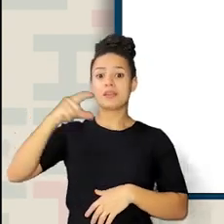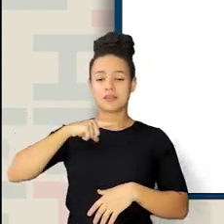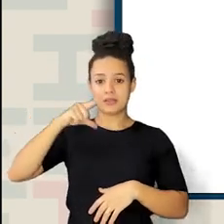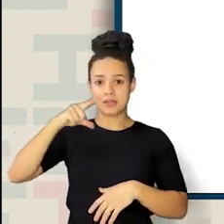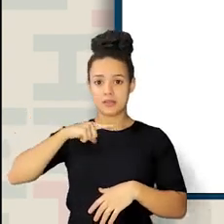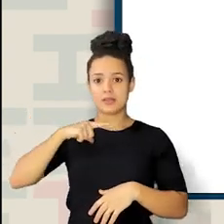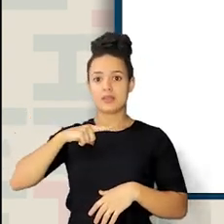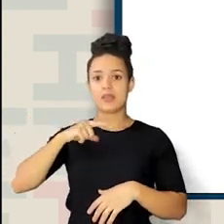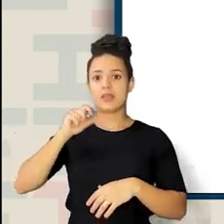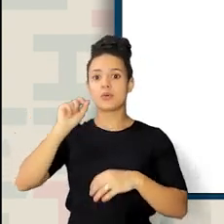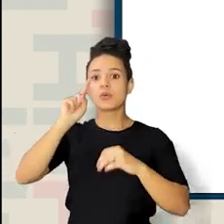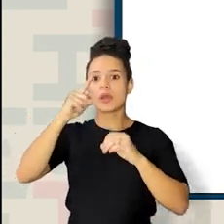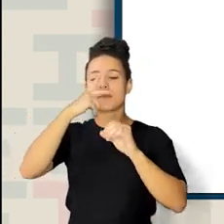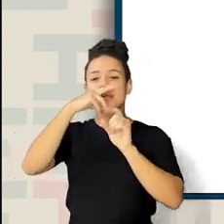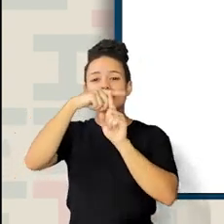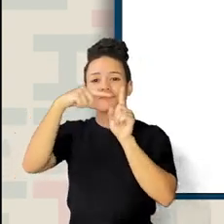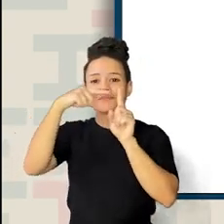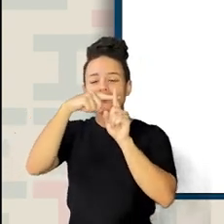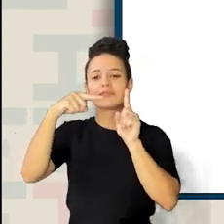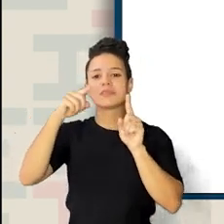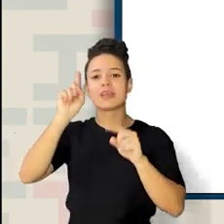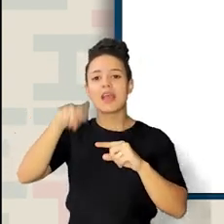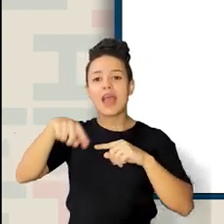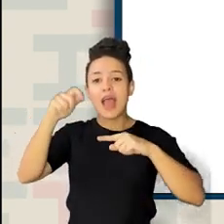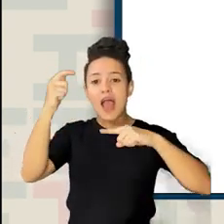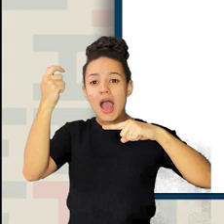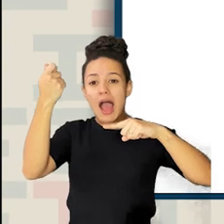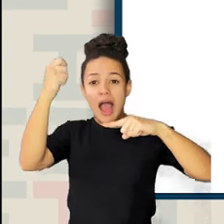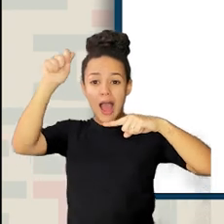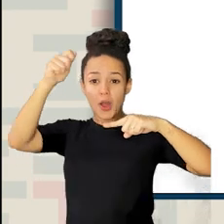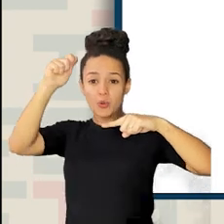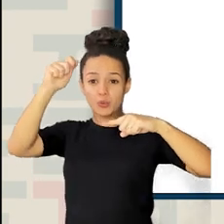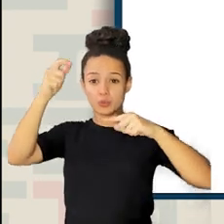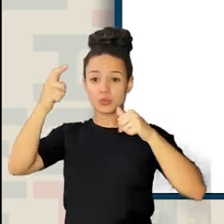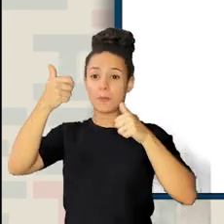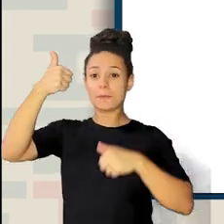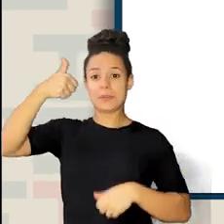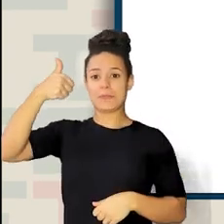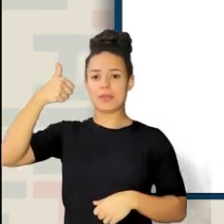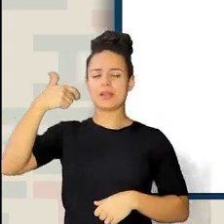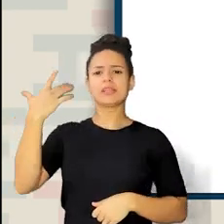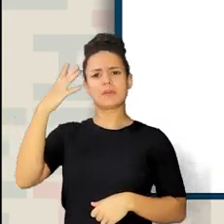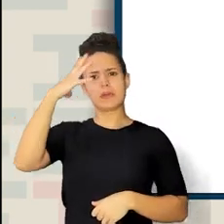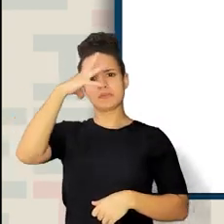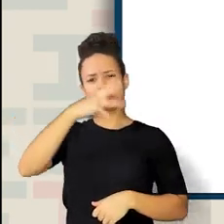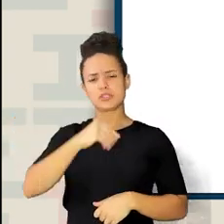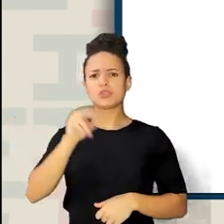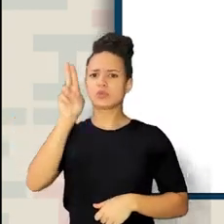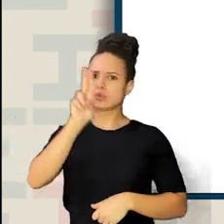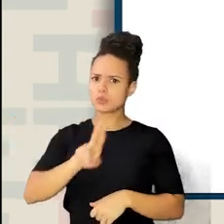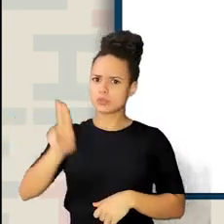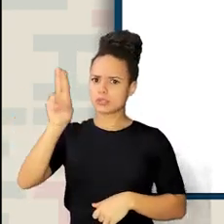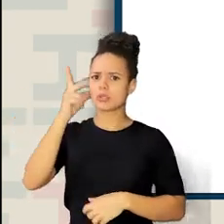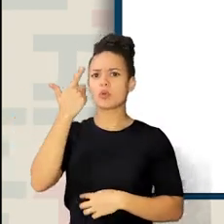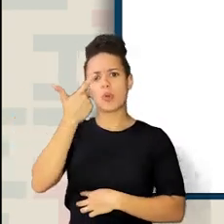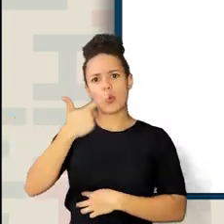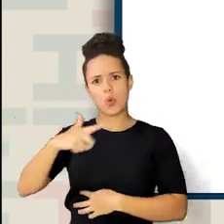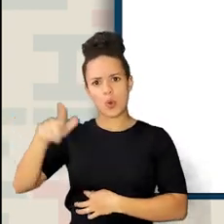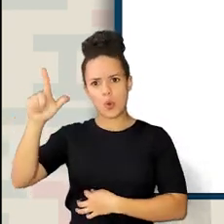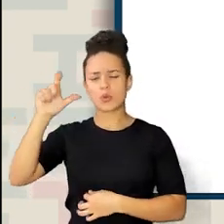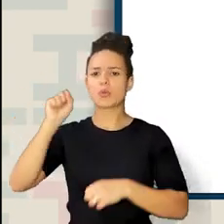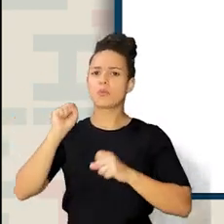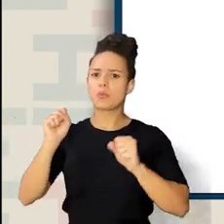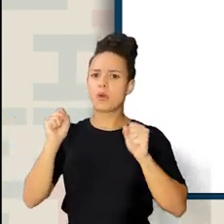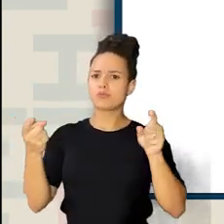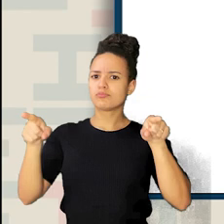o meio furo, então é a primeira da região aguda. E fica muito lindo também com o cânone, né? Que é você fazer